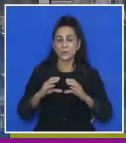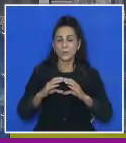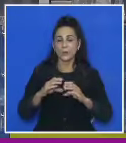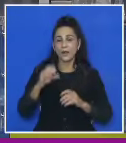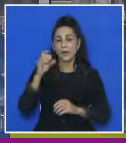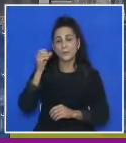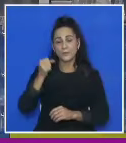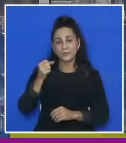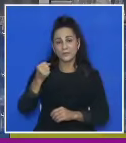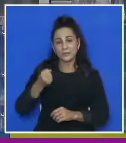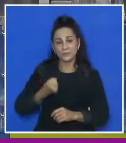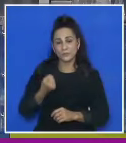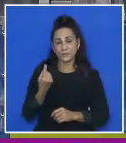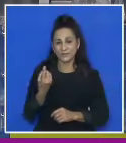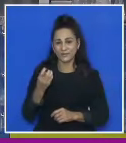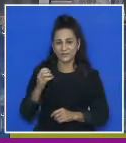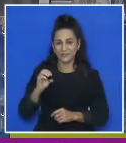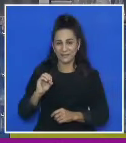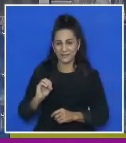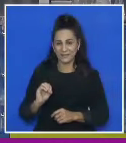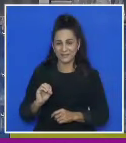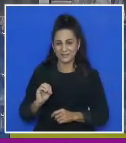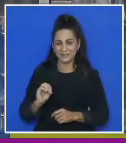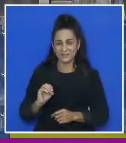Bola branca, número 10.